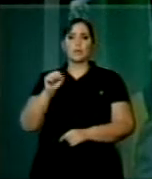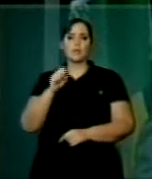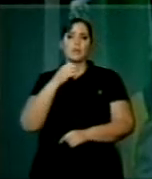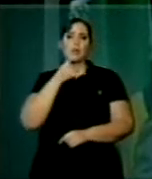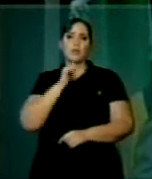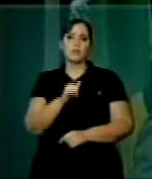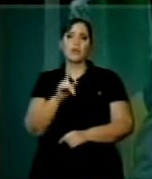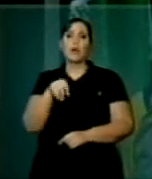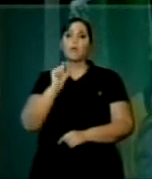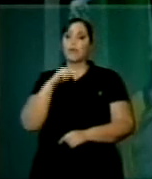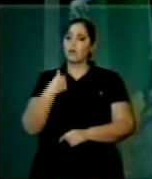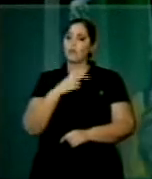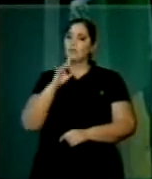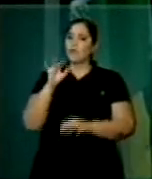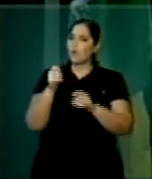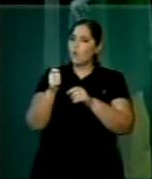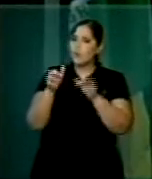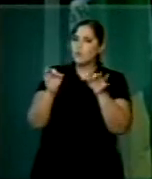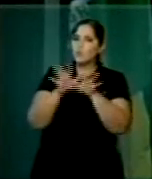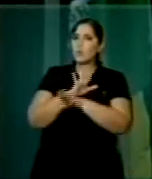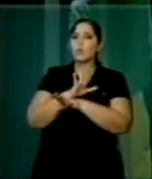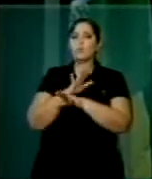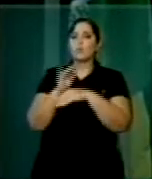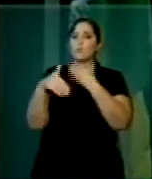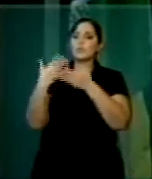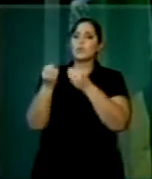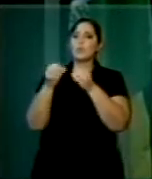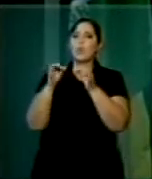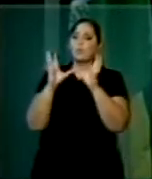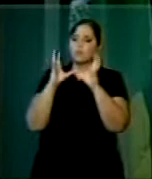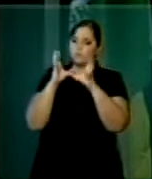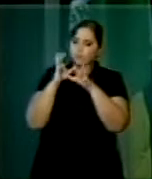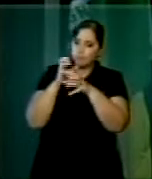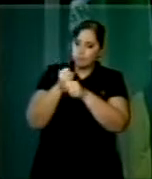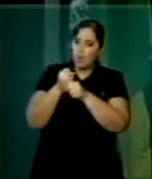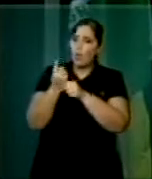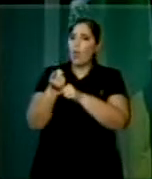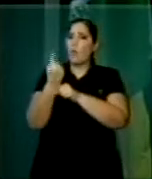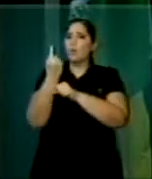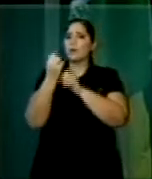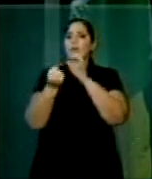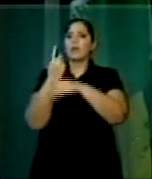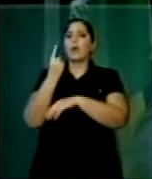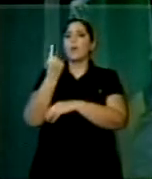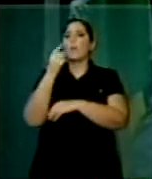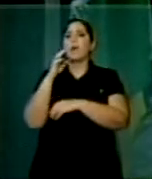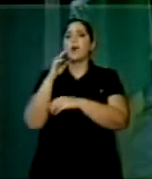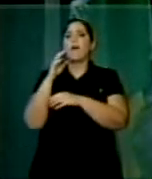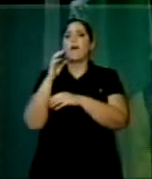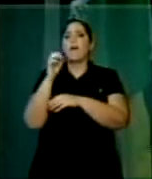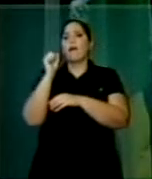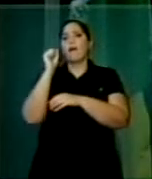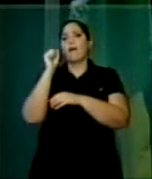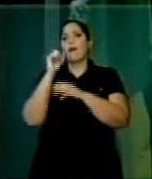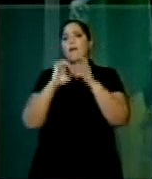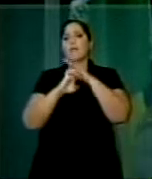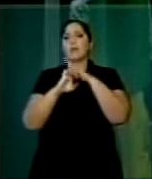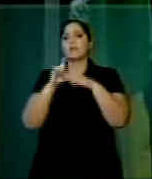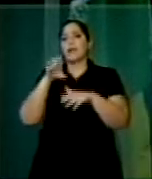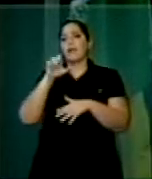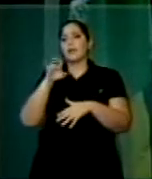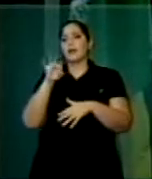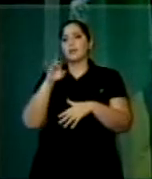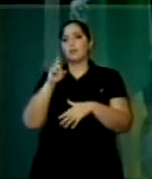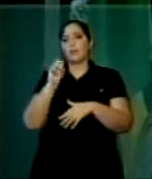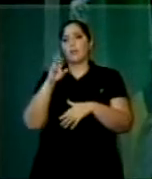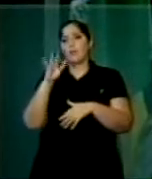um processo de consolidar o setor elétrico numa única grande empresa, que seria a Eletrobras, e que nesse processo